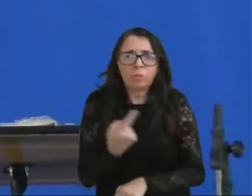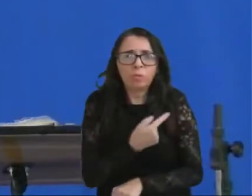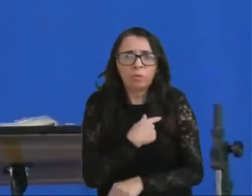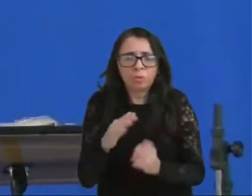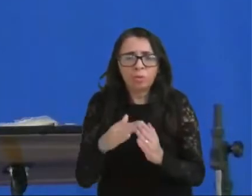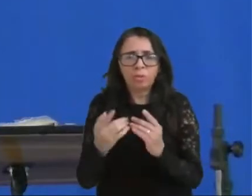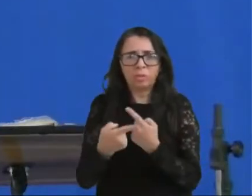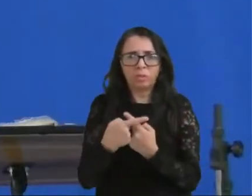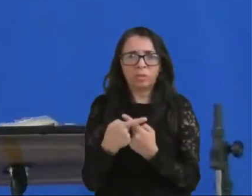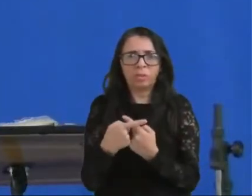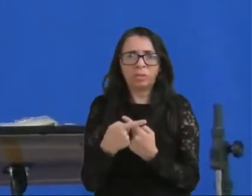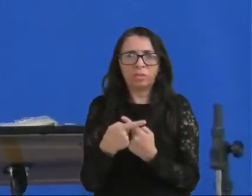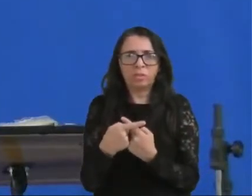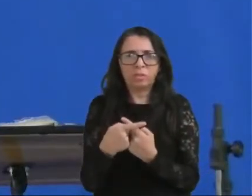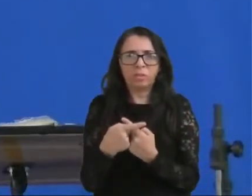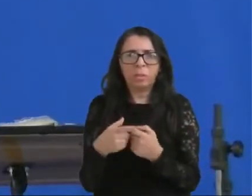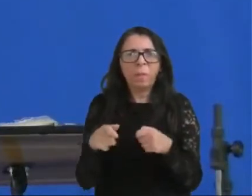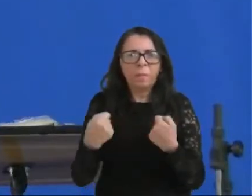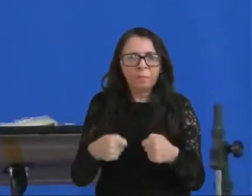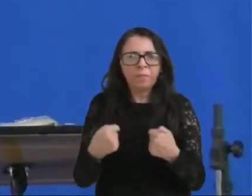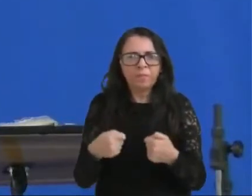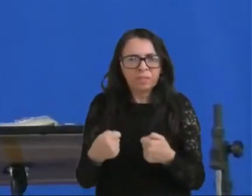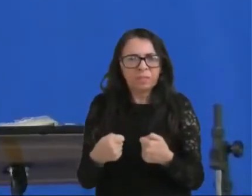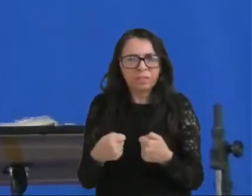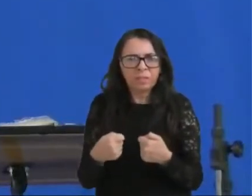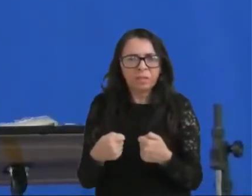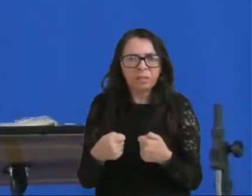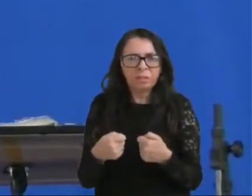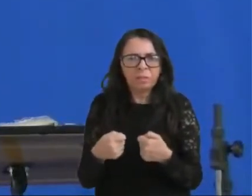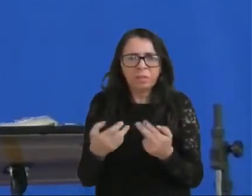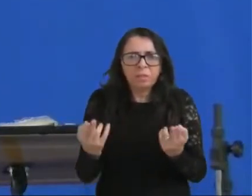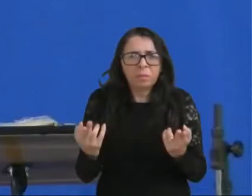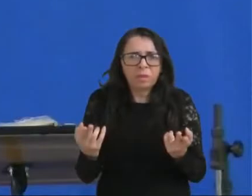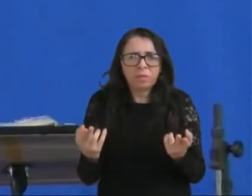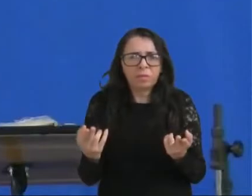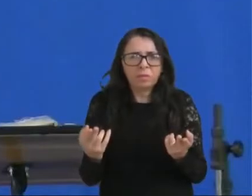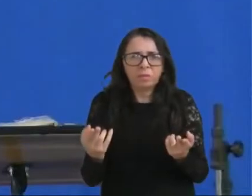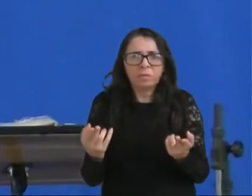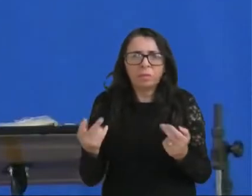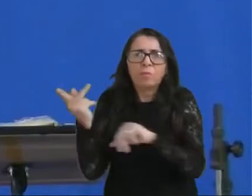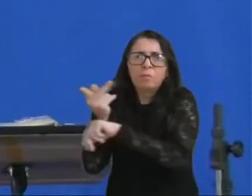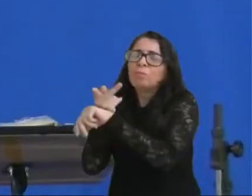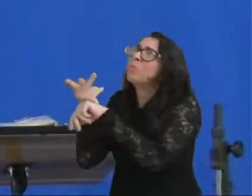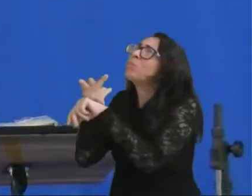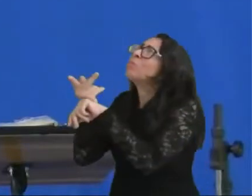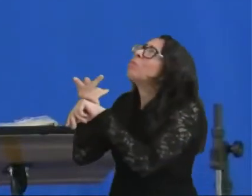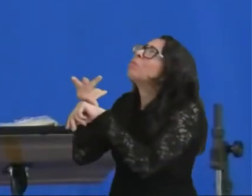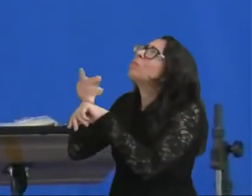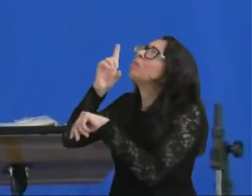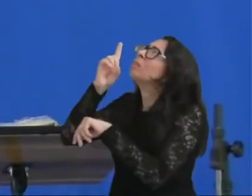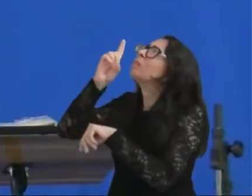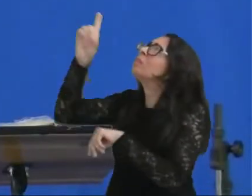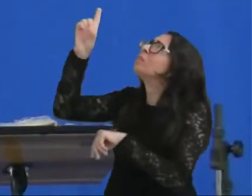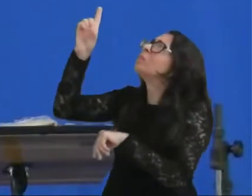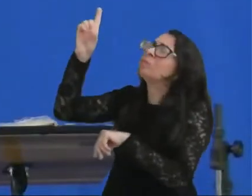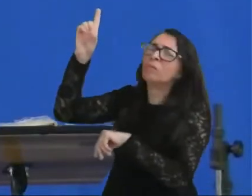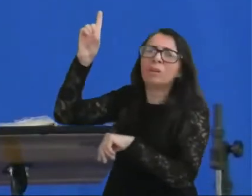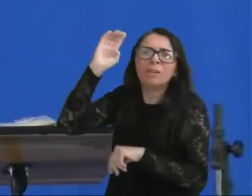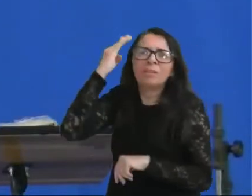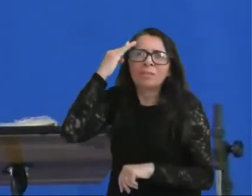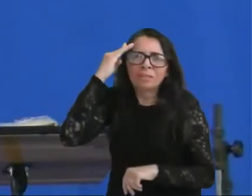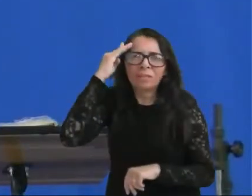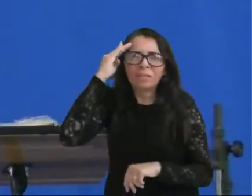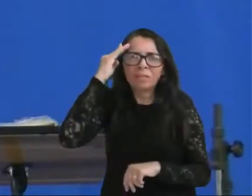laico, nós vivemos num país que nós possamos prestar culto a qualquer momento, em qualquer horário. Mas vamos investir do inimigo